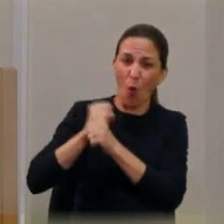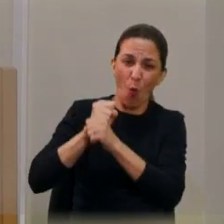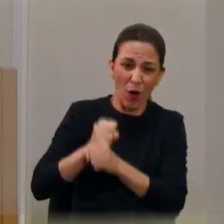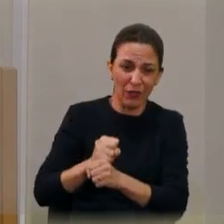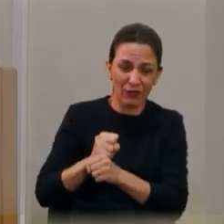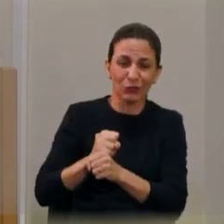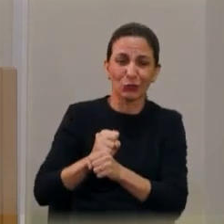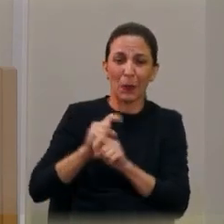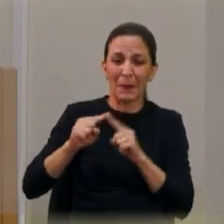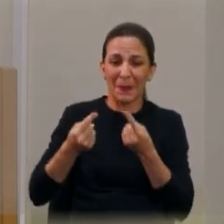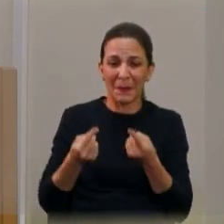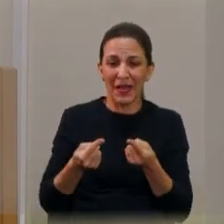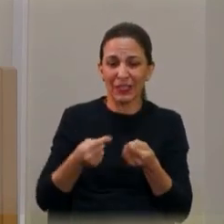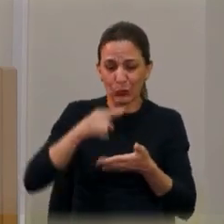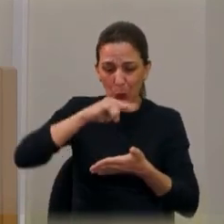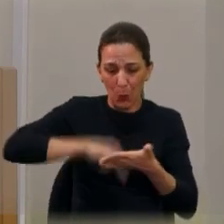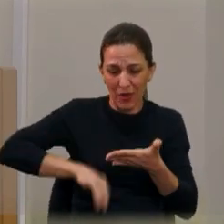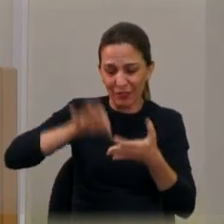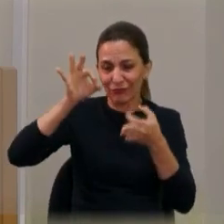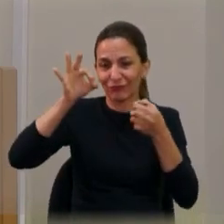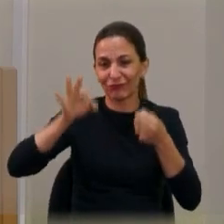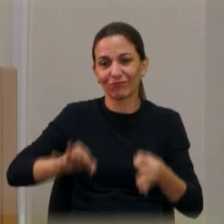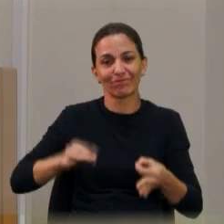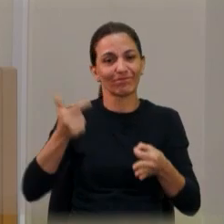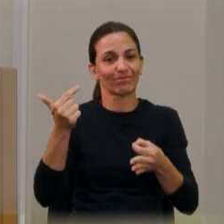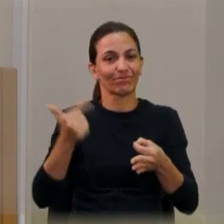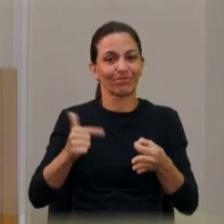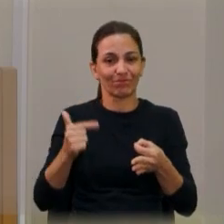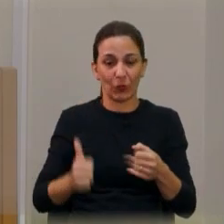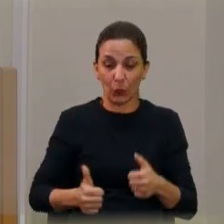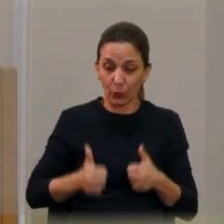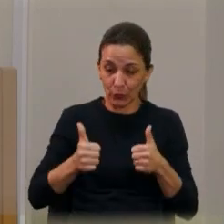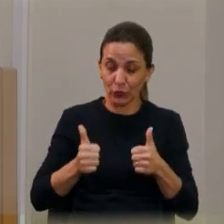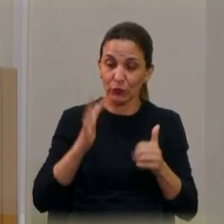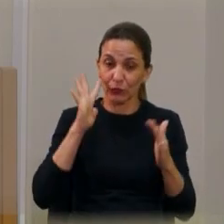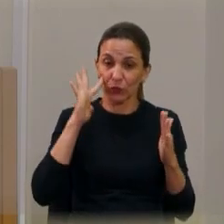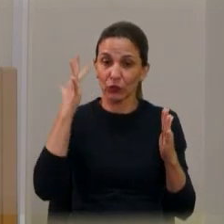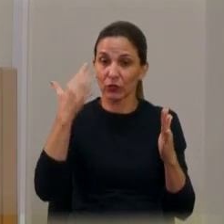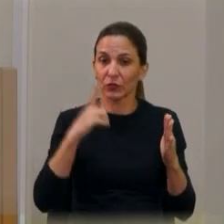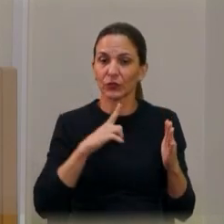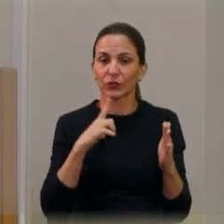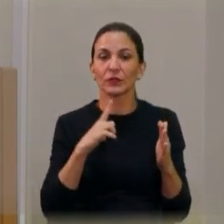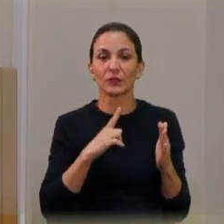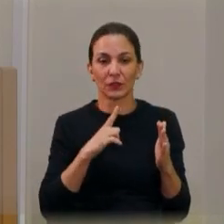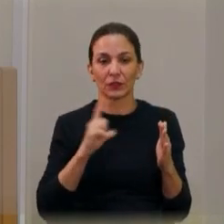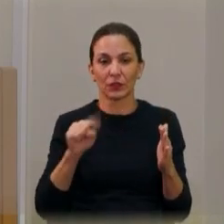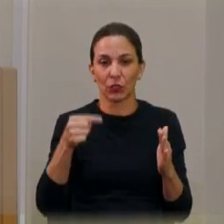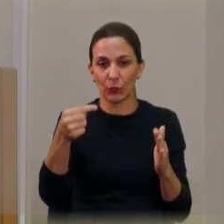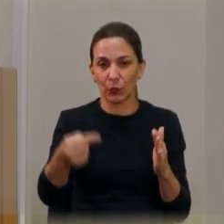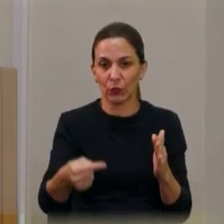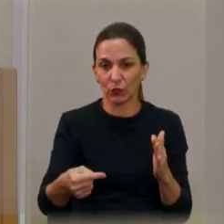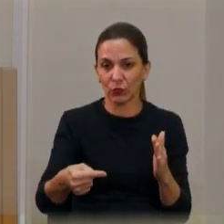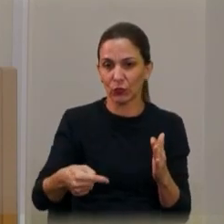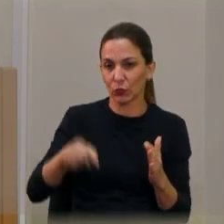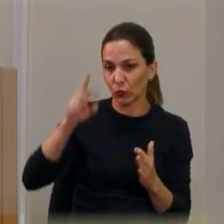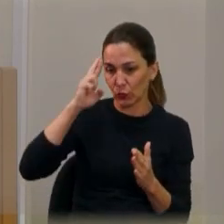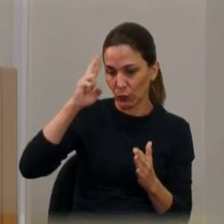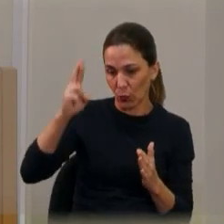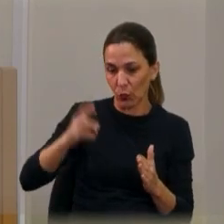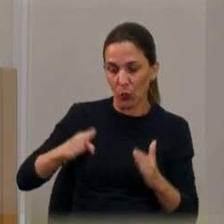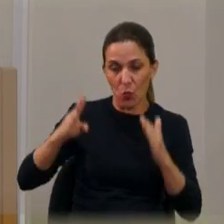situação regularizada então muito positivo que tem acontecido e logo mais os proprietários